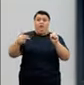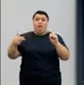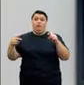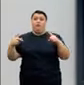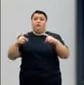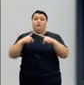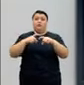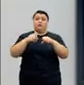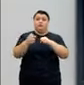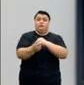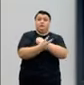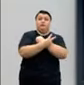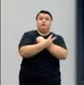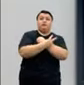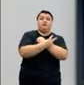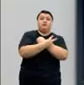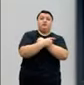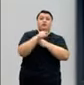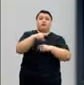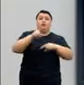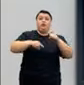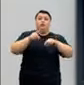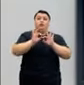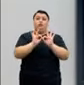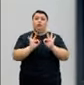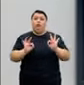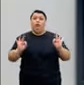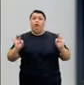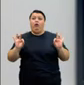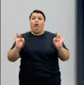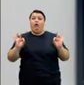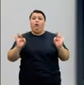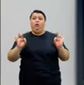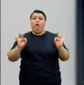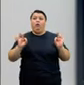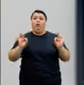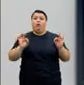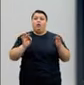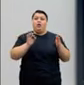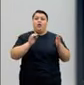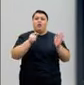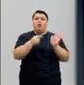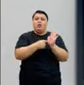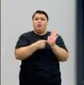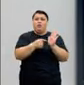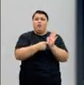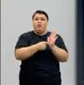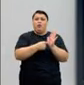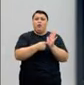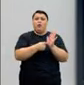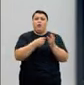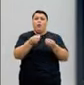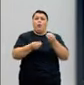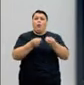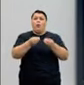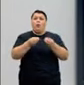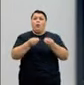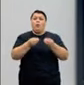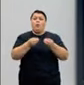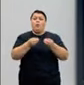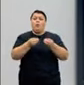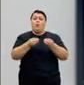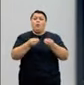atividade normal ali do corpo, ou marcando-os de modo a garantir a sua destruição